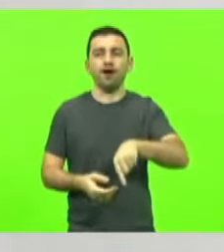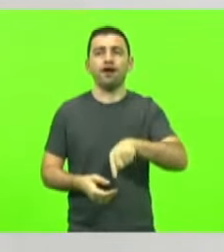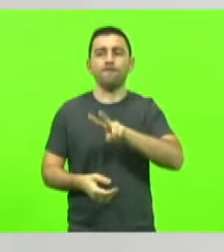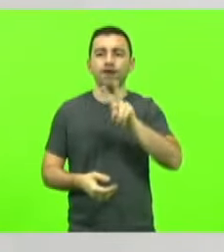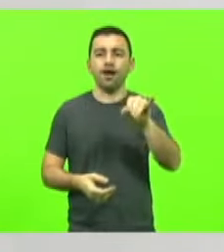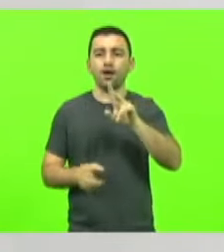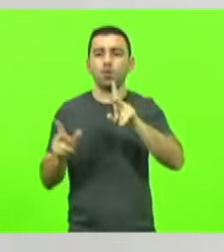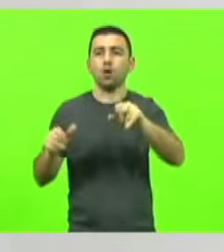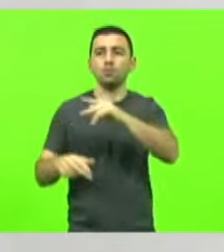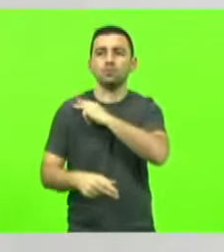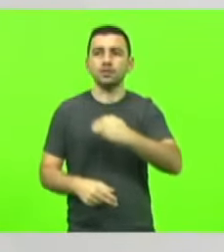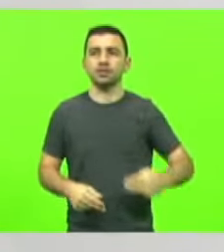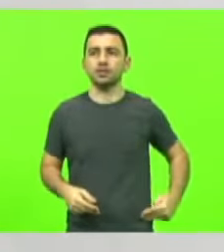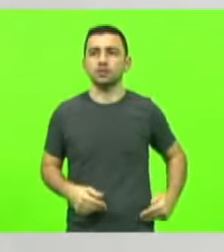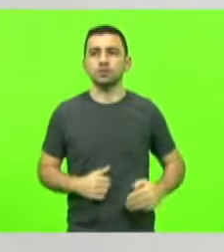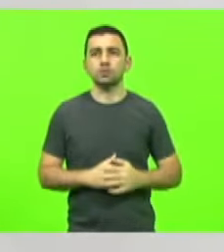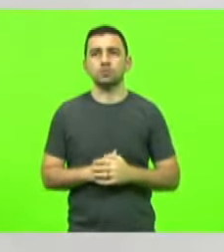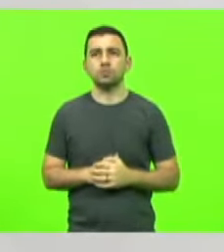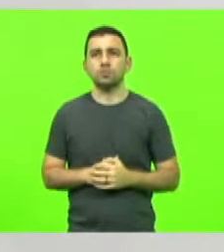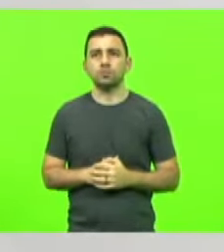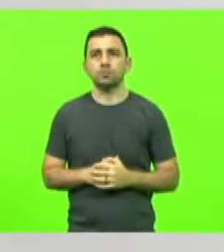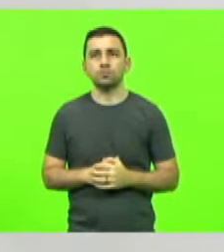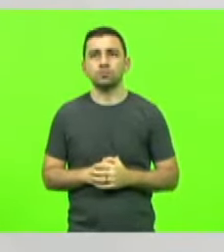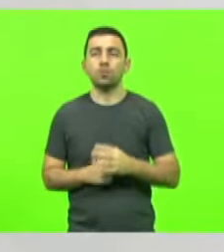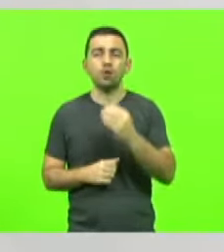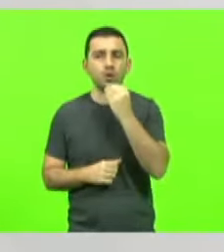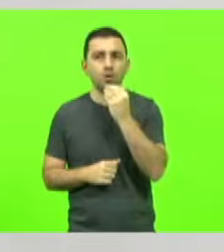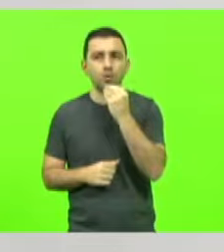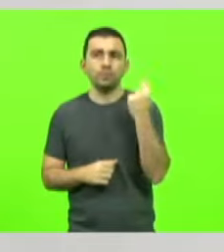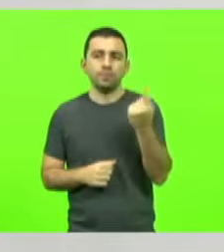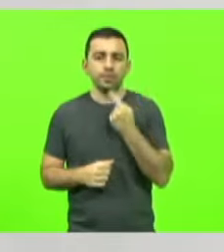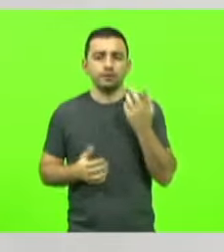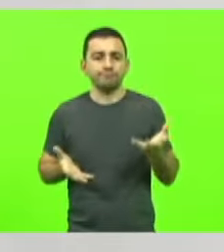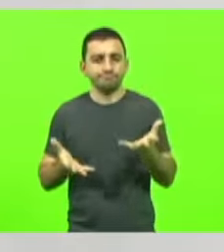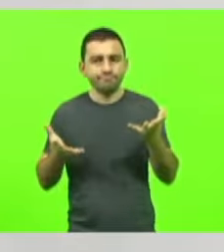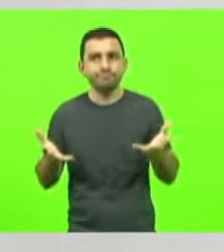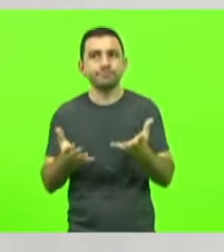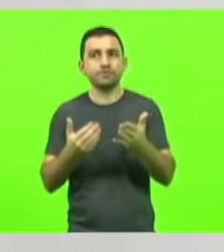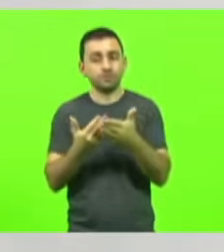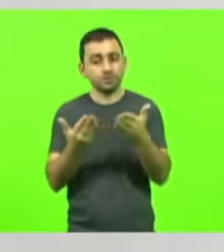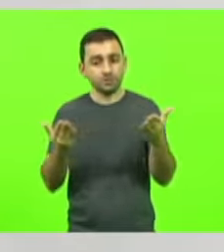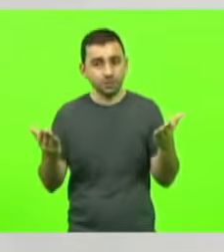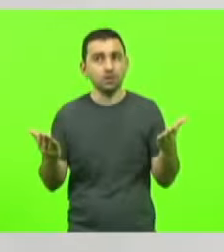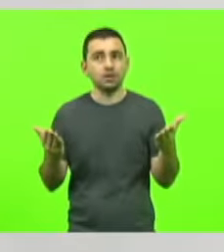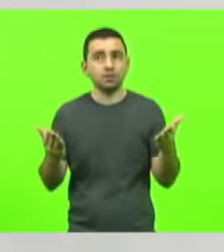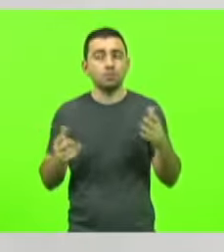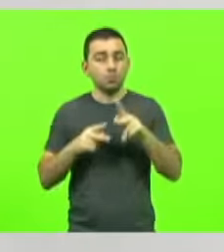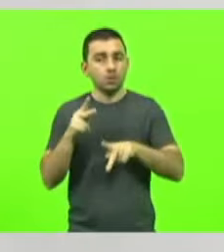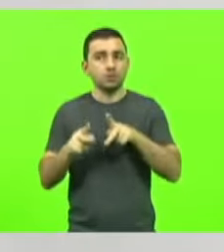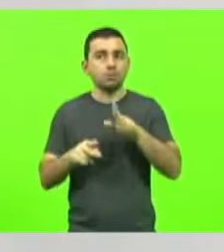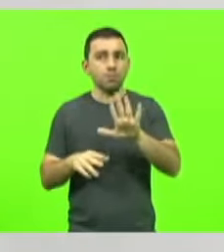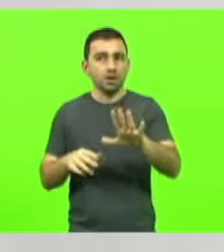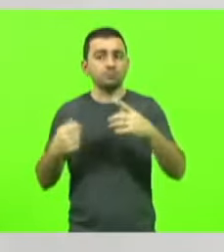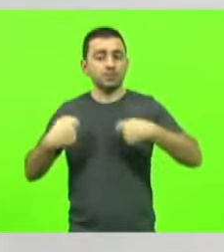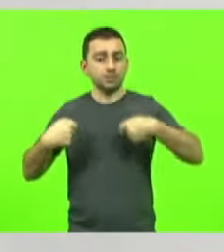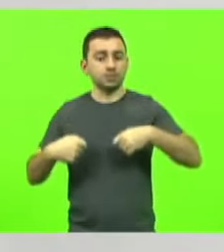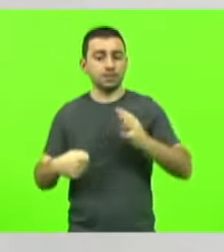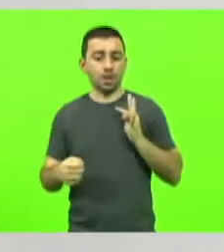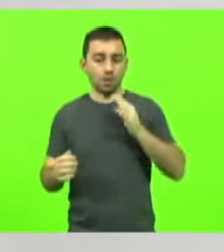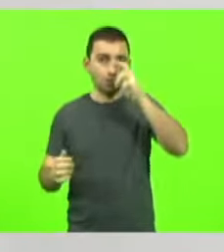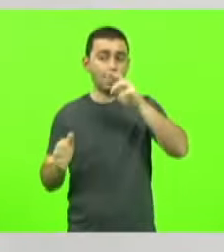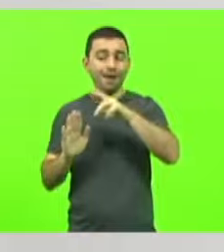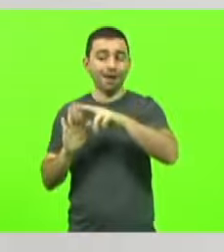Simplesmente isso. Obviamente que nós estamos aqui para agradar a todos, mas a tecnicidade tem que ser obedecida. E um dia, queira